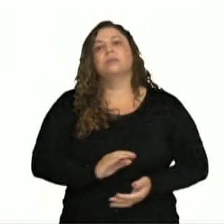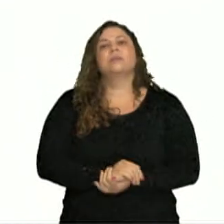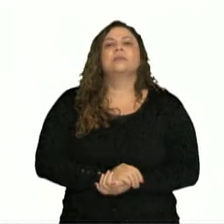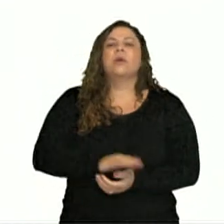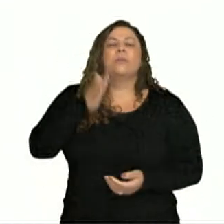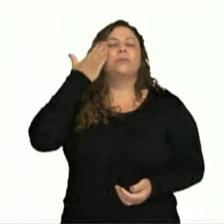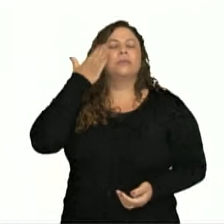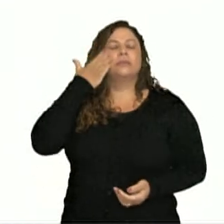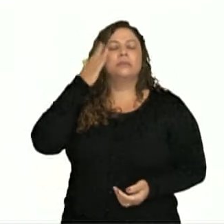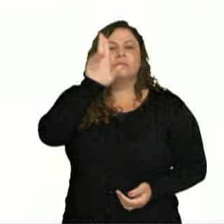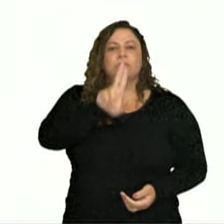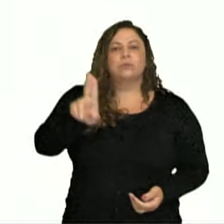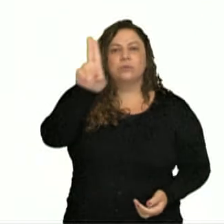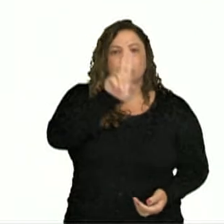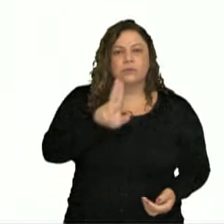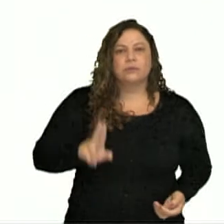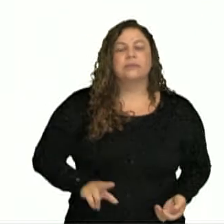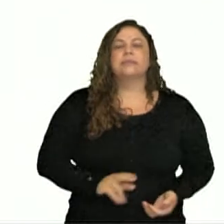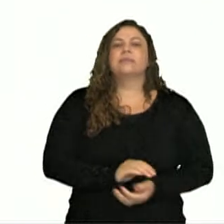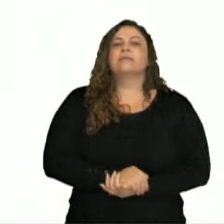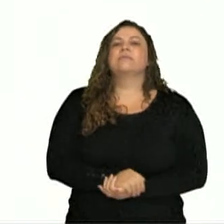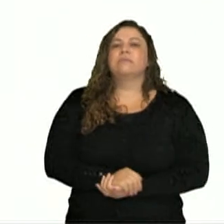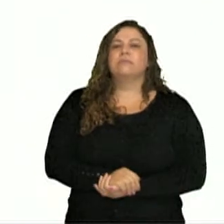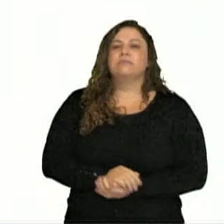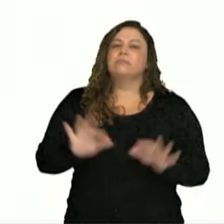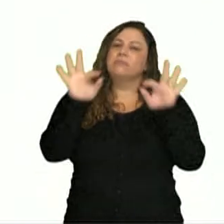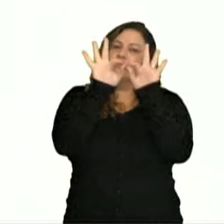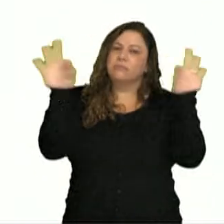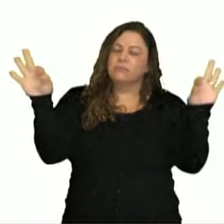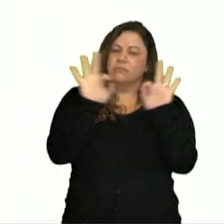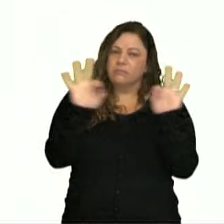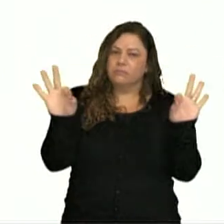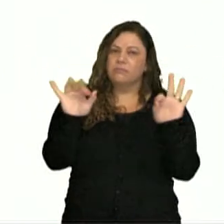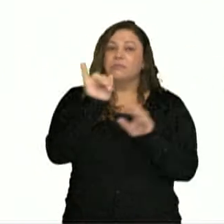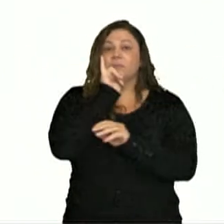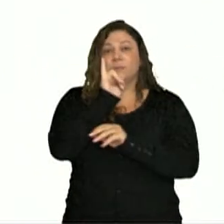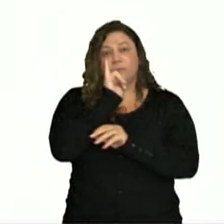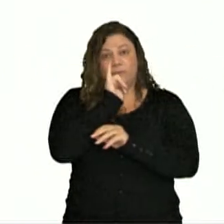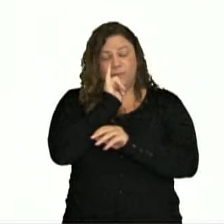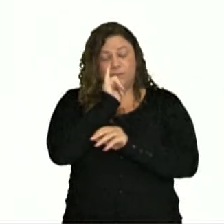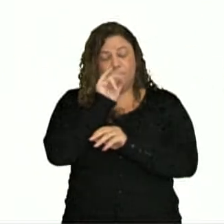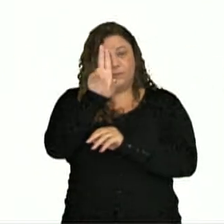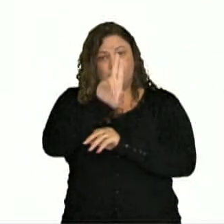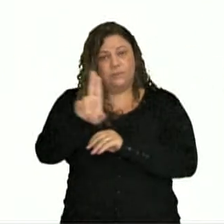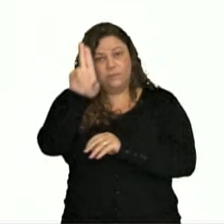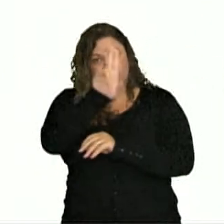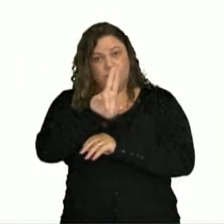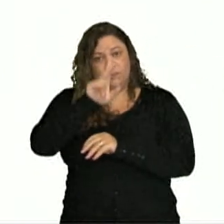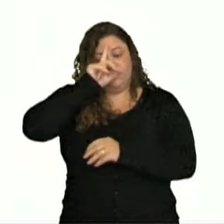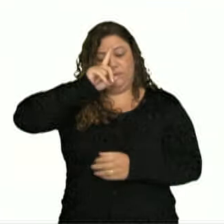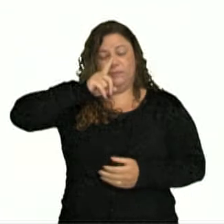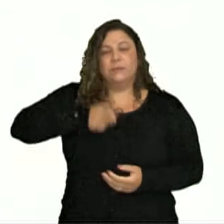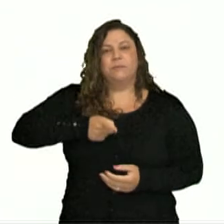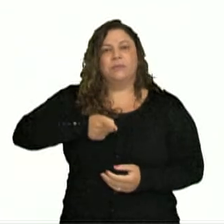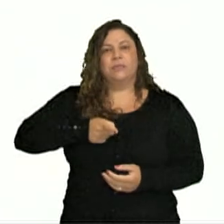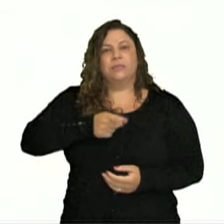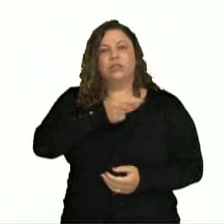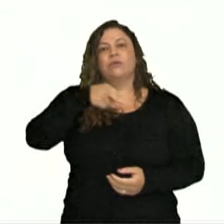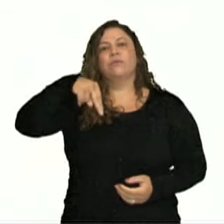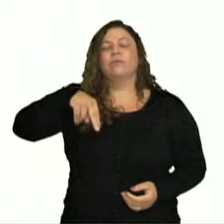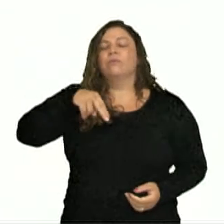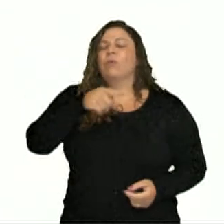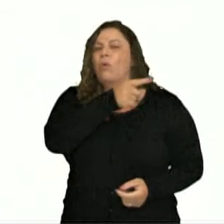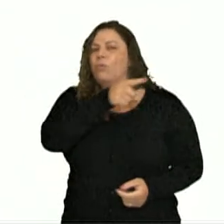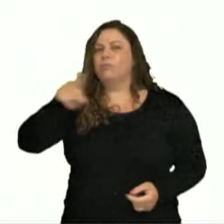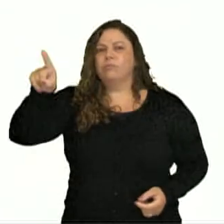saber utilizar. Em las frases que seguem, temos exemplos do uso do imperativo negativo. Nunca